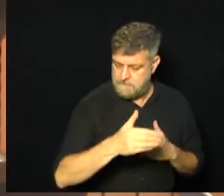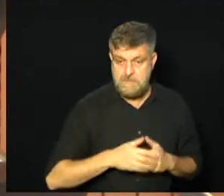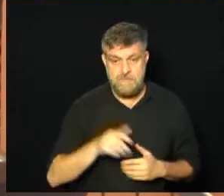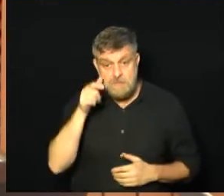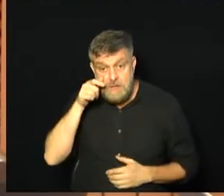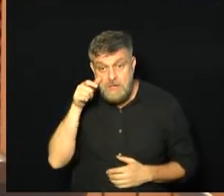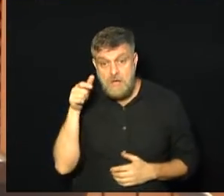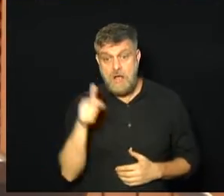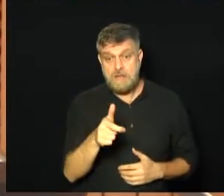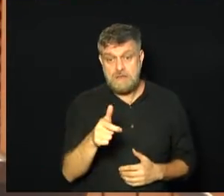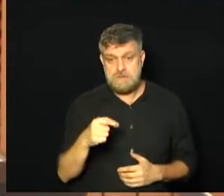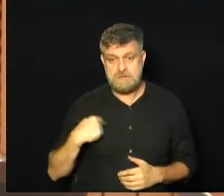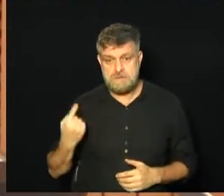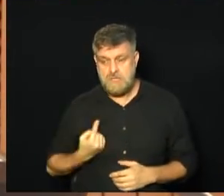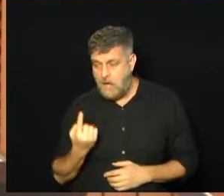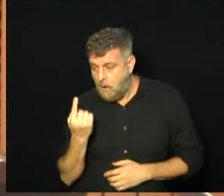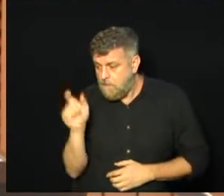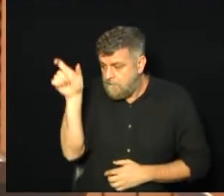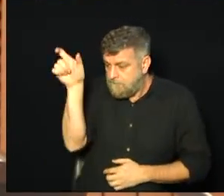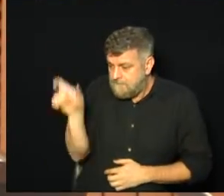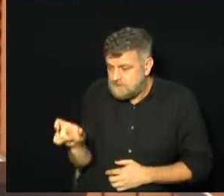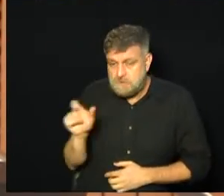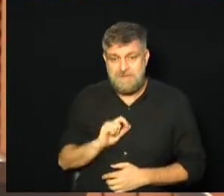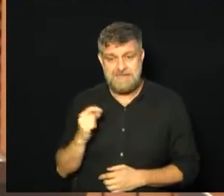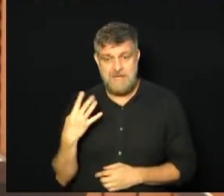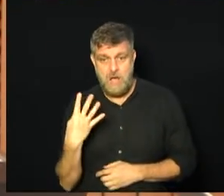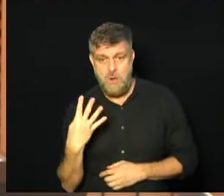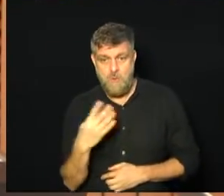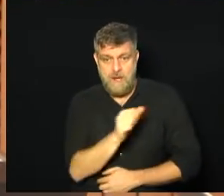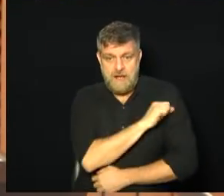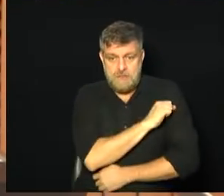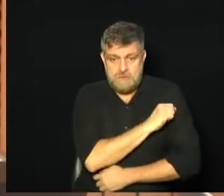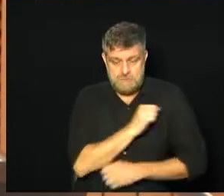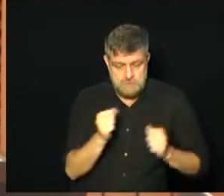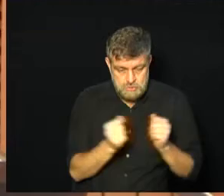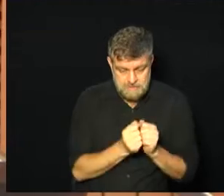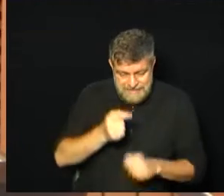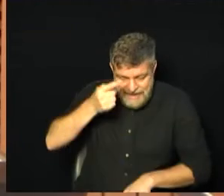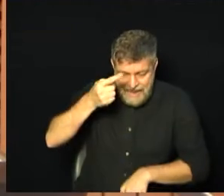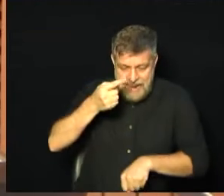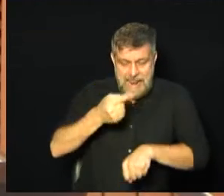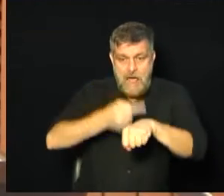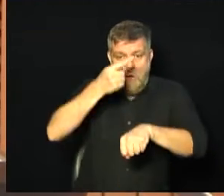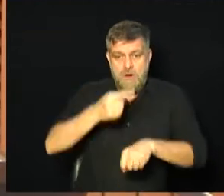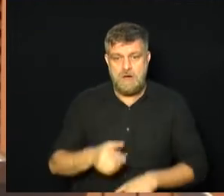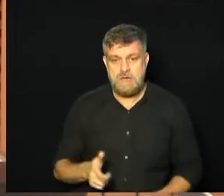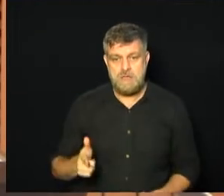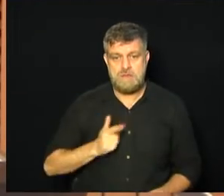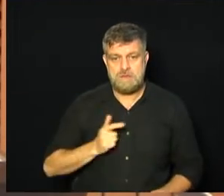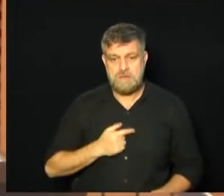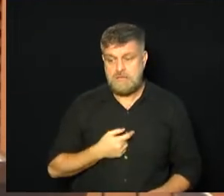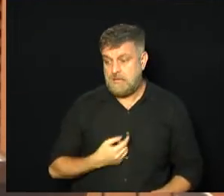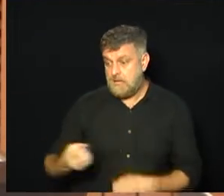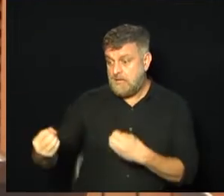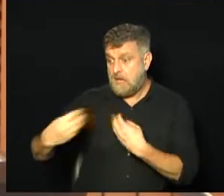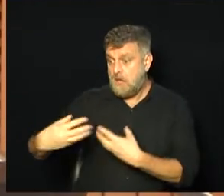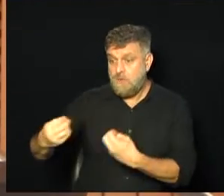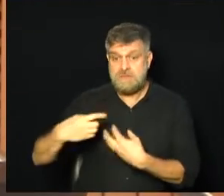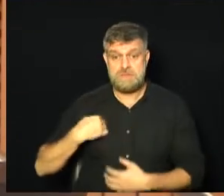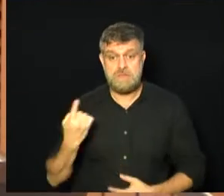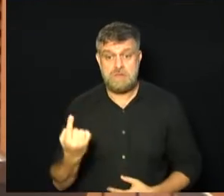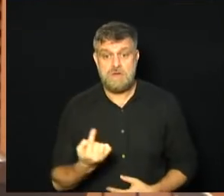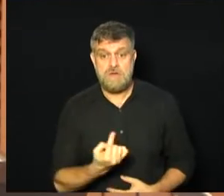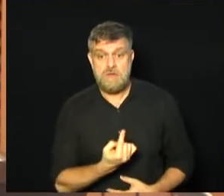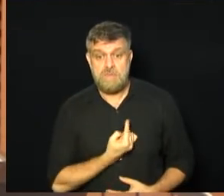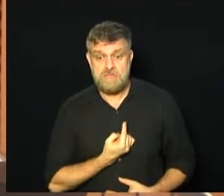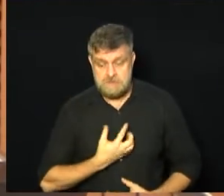interessante, às vezes, num caso, numa situação, tu está com 4 alunos, eu estava com 4 alunos naquele momento para atendimento, isso é uma aula para a gente. É uma aula